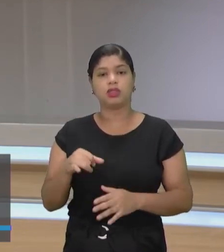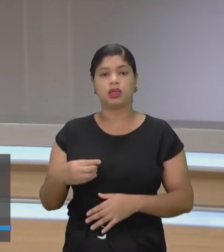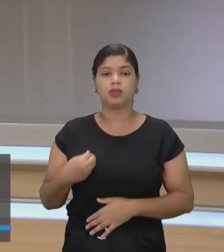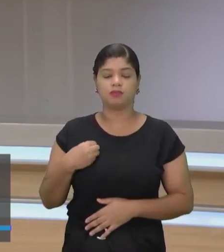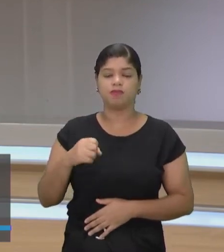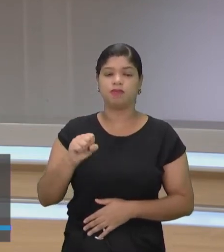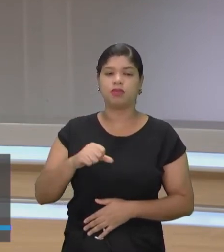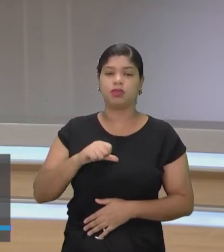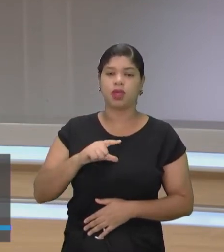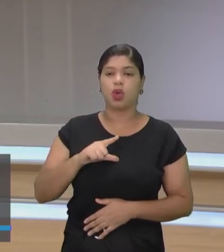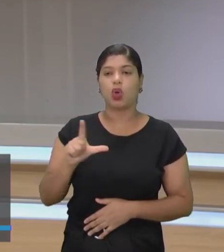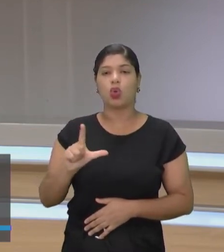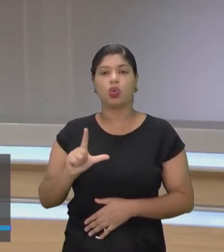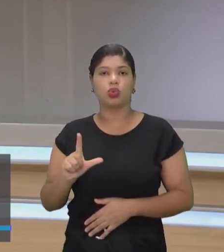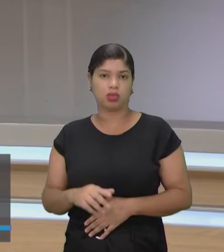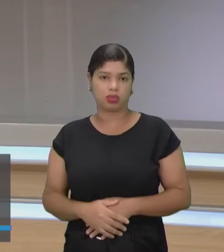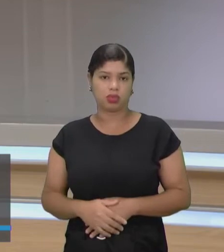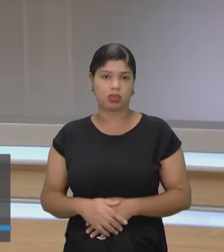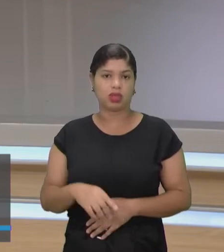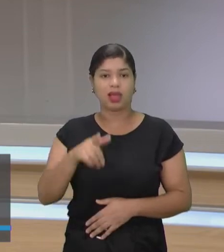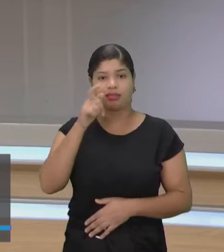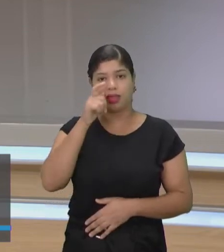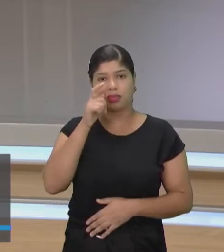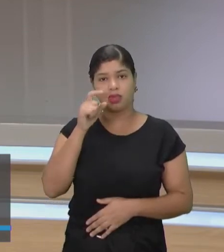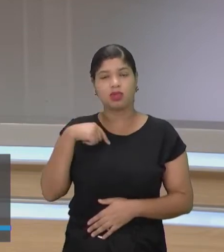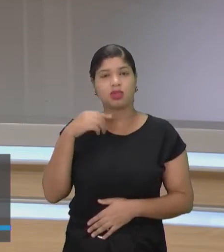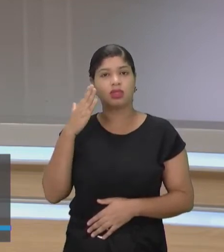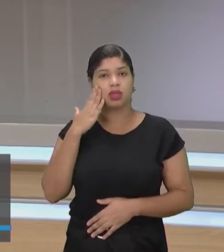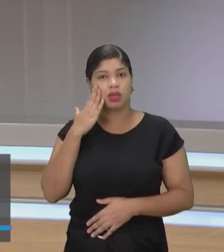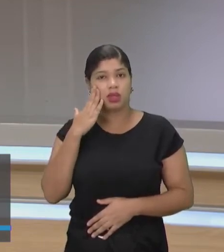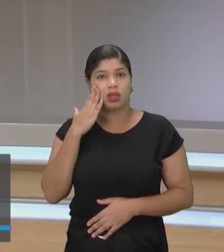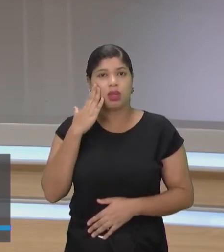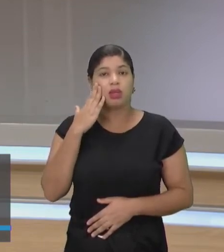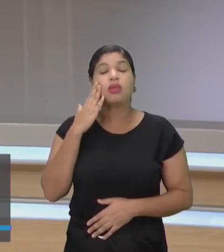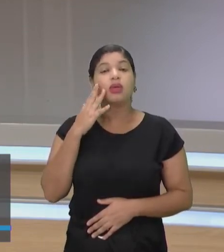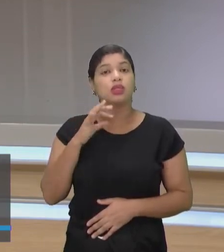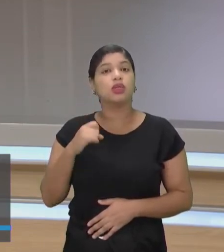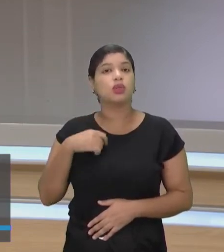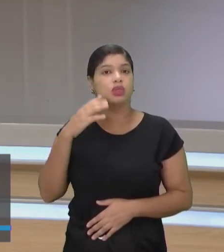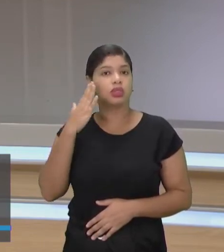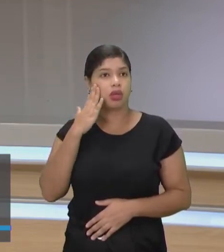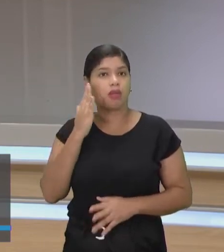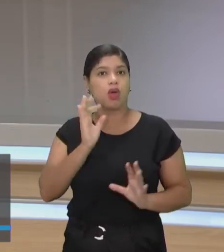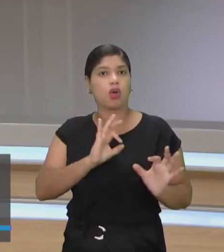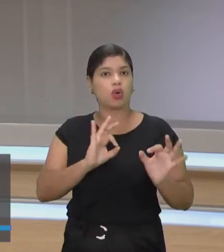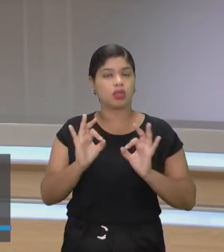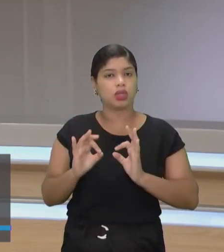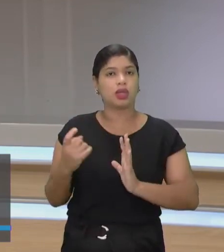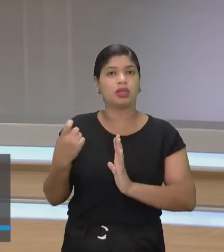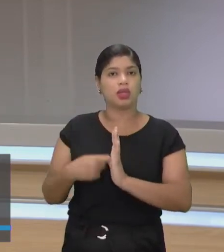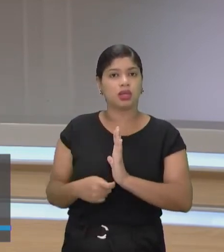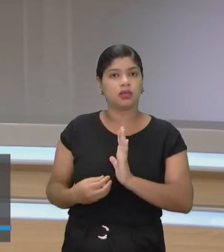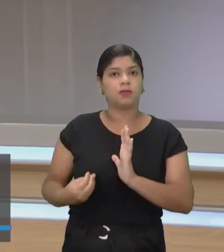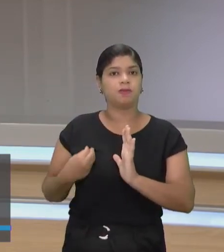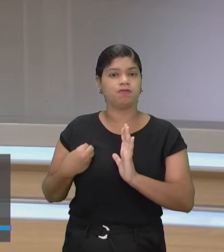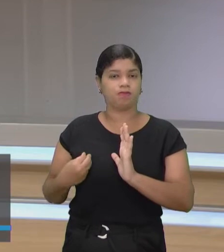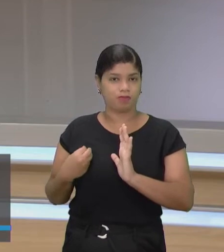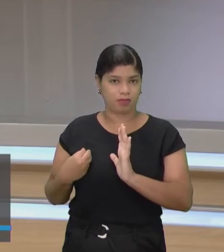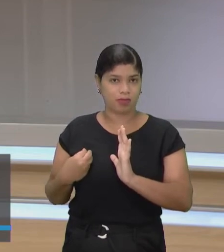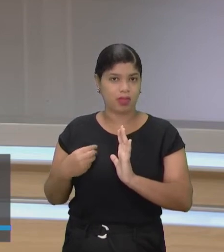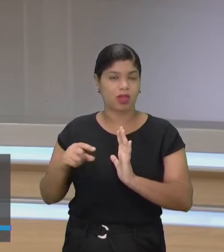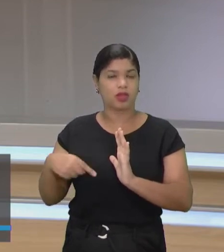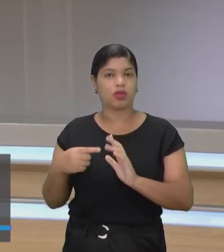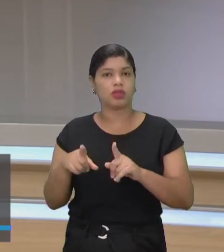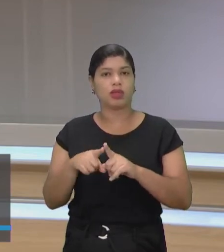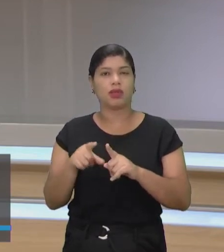mais, porque isso também é interessante para saber, porque a partir do momento também que a gente sabe que a gente está sendo taxado e tudo mais, a gente também